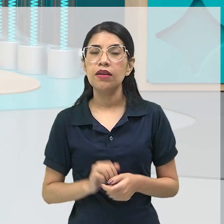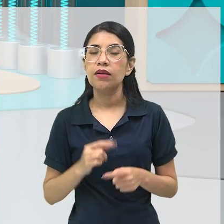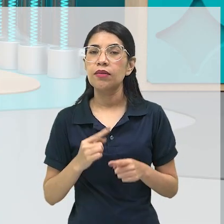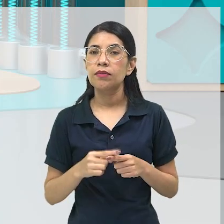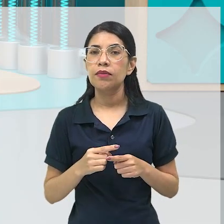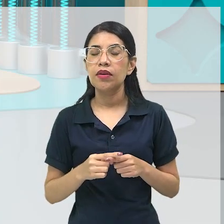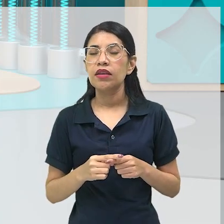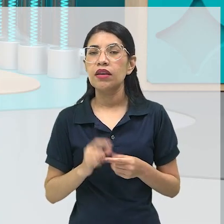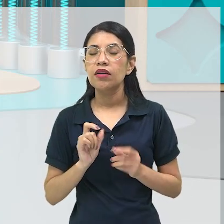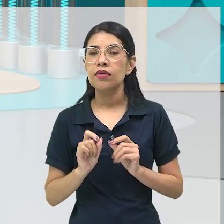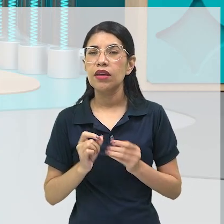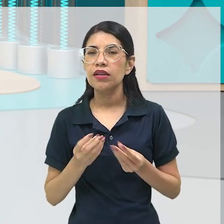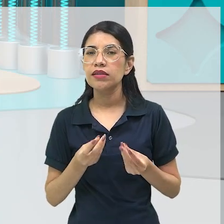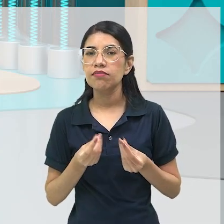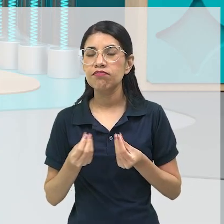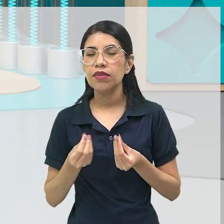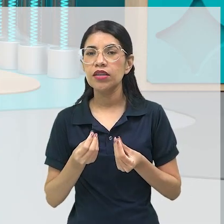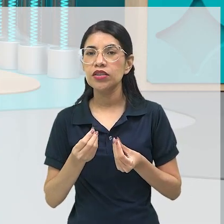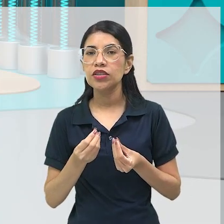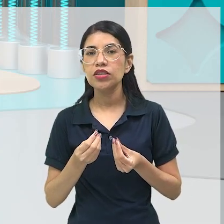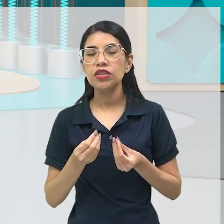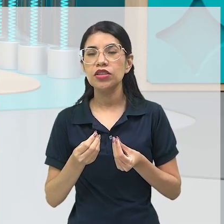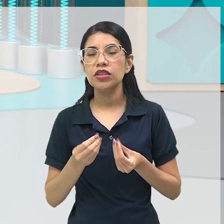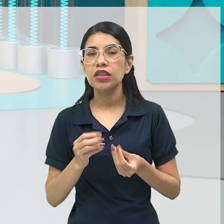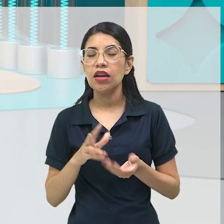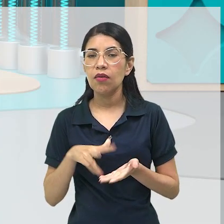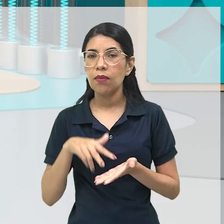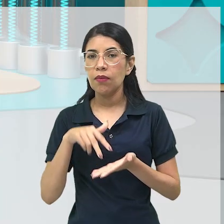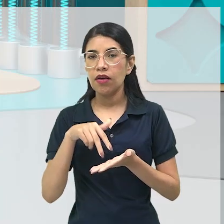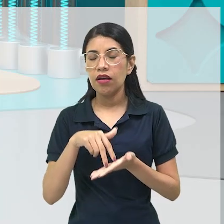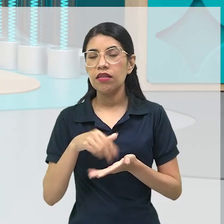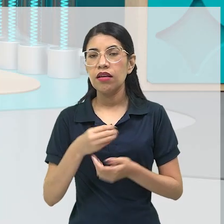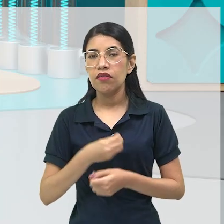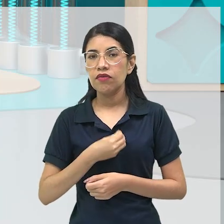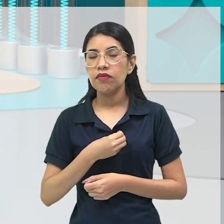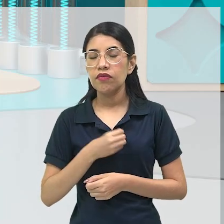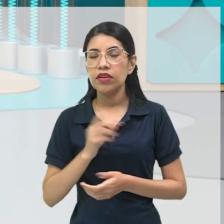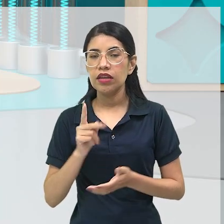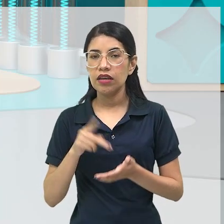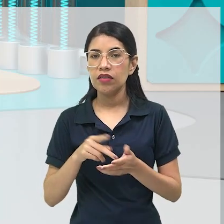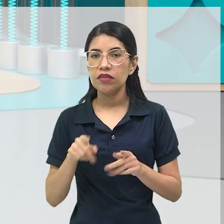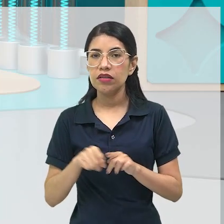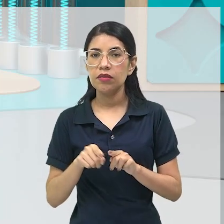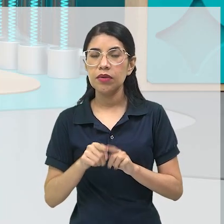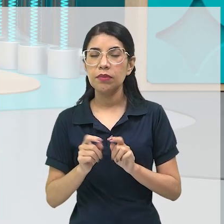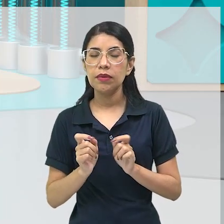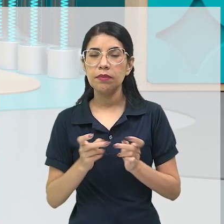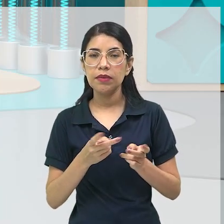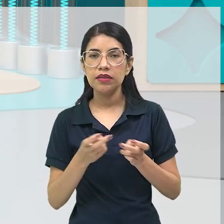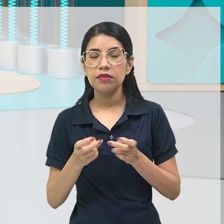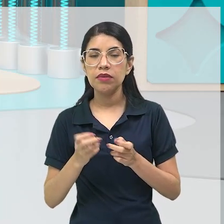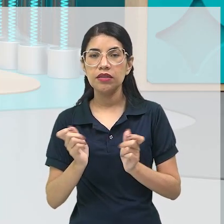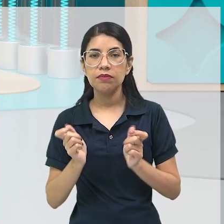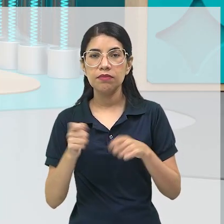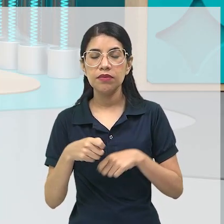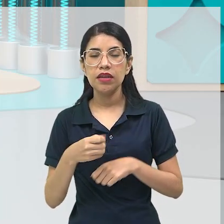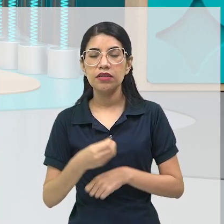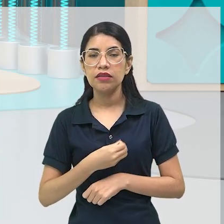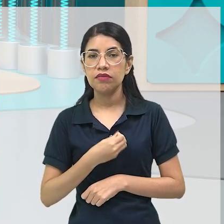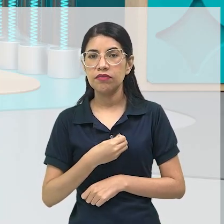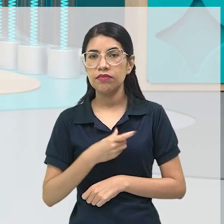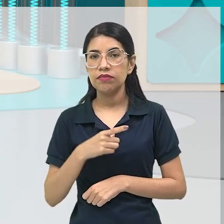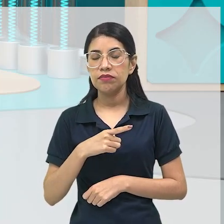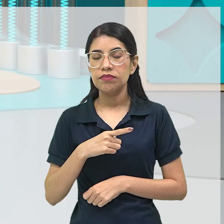a sensibilidade de se colocar na realidade e entender as possibilidades do destino.